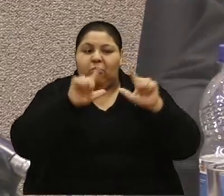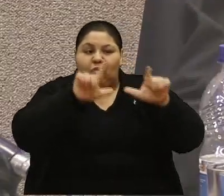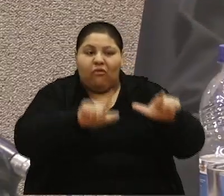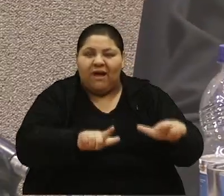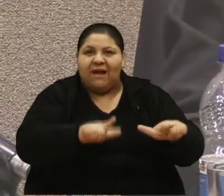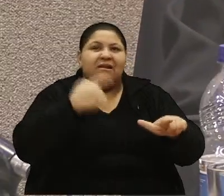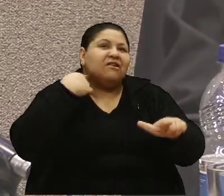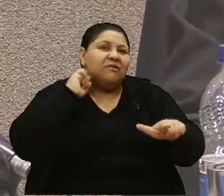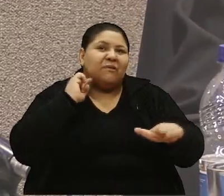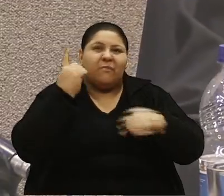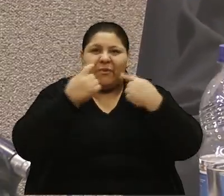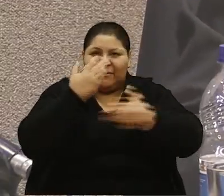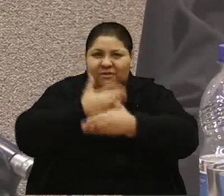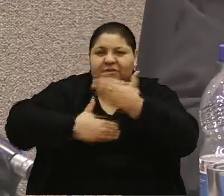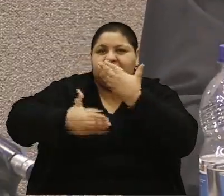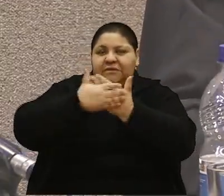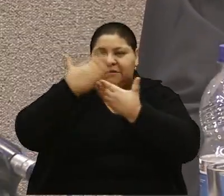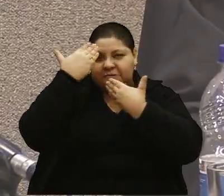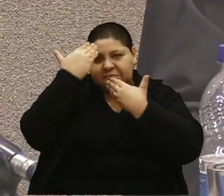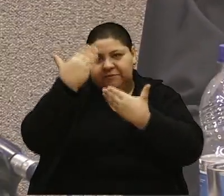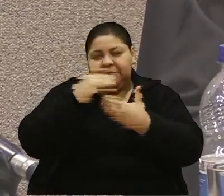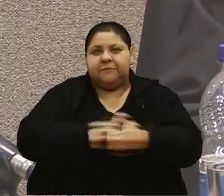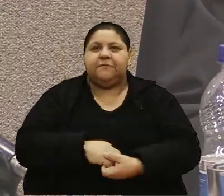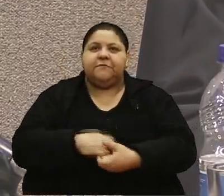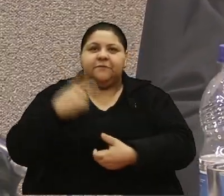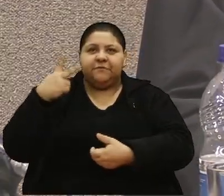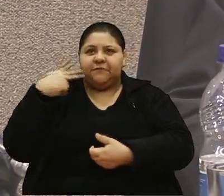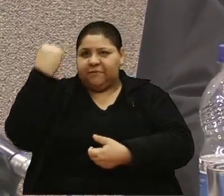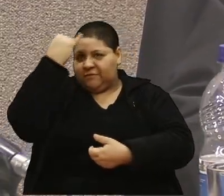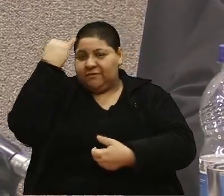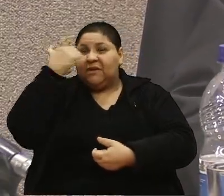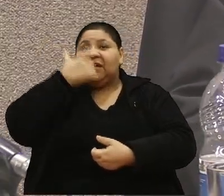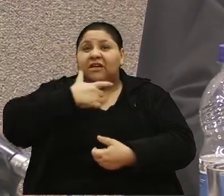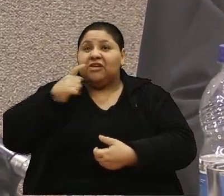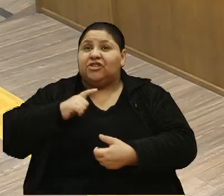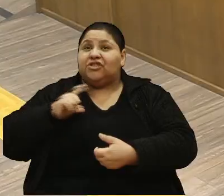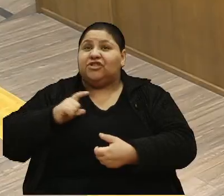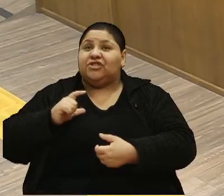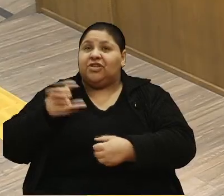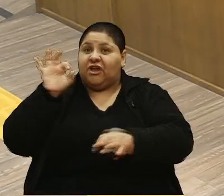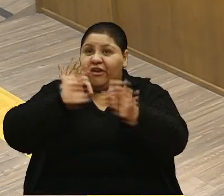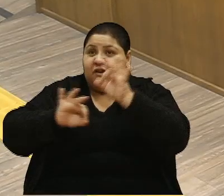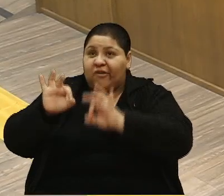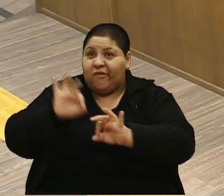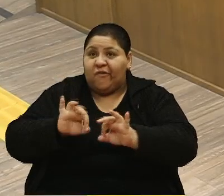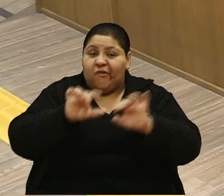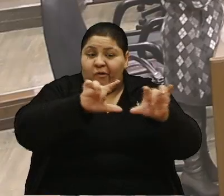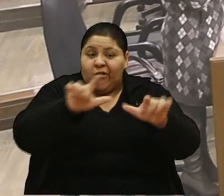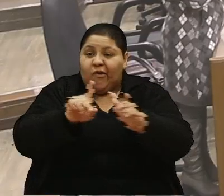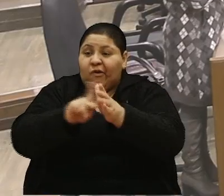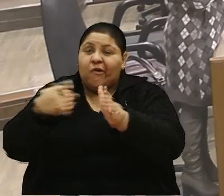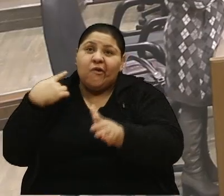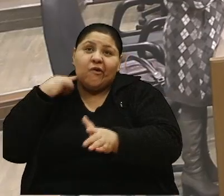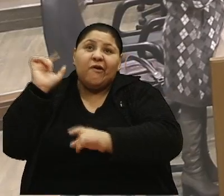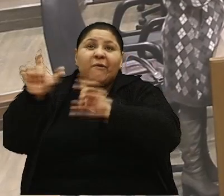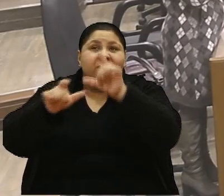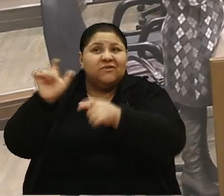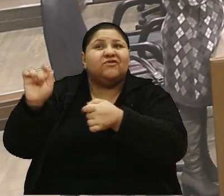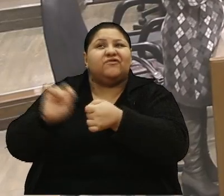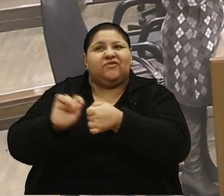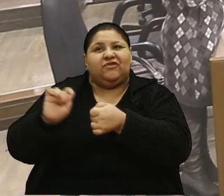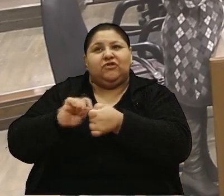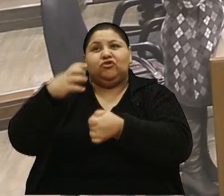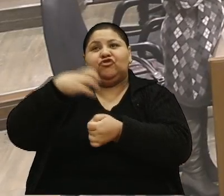uma preocupação de todos. Obrigado pelo tempo. Tá, vereador D'Ambrosio, acho que tem que mapear os lixões e tem que mapear as pessoas que estão fazendo isso de